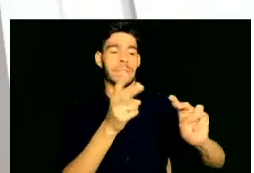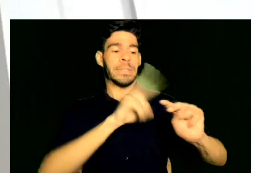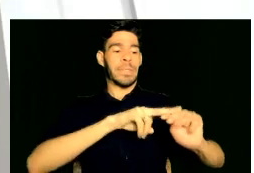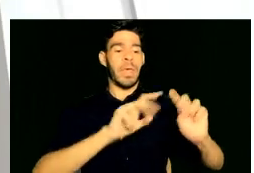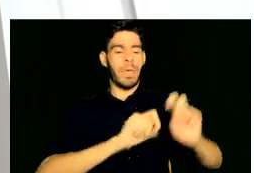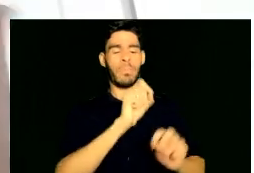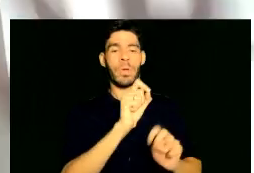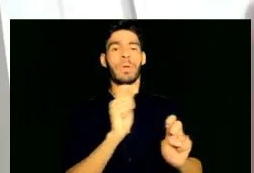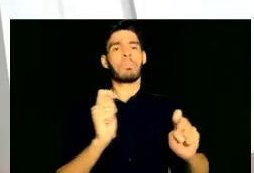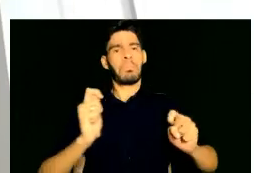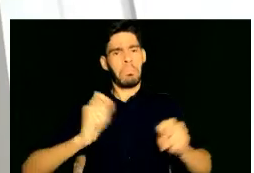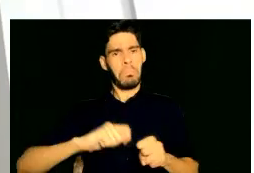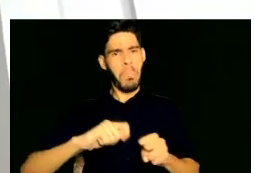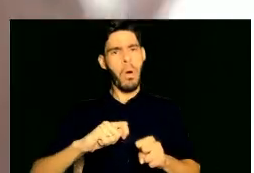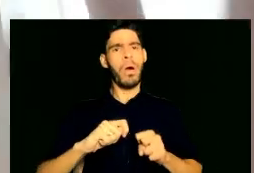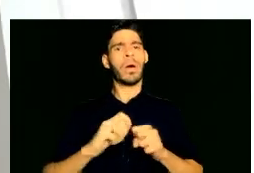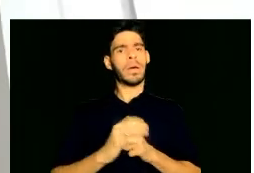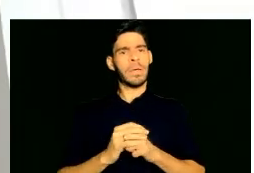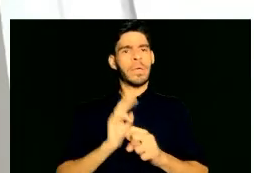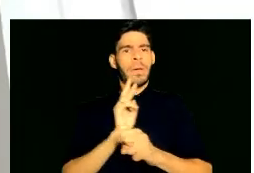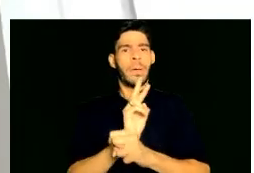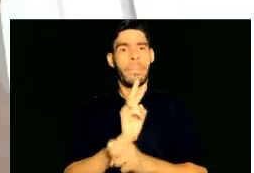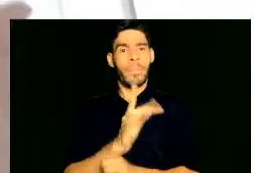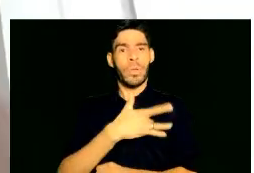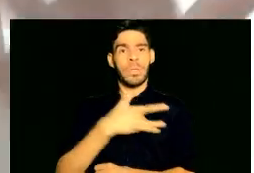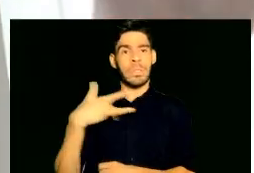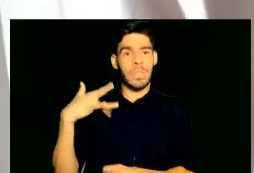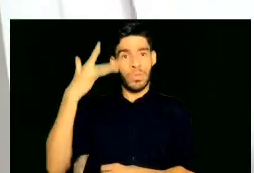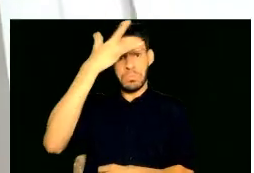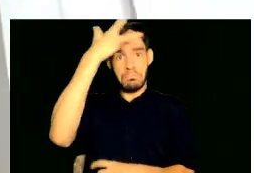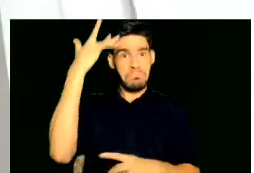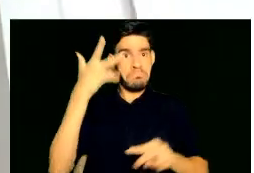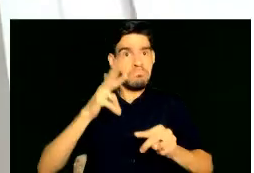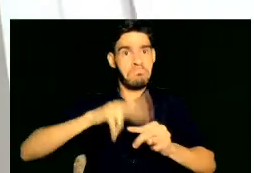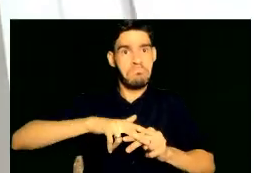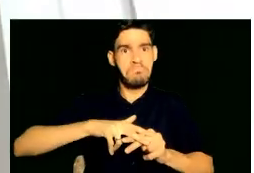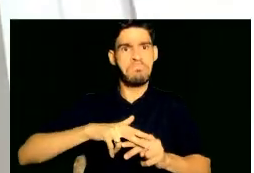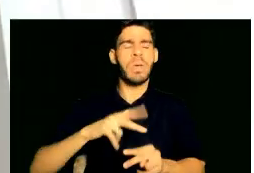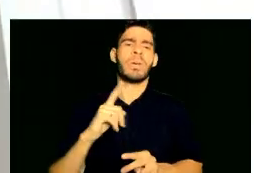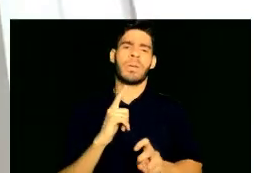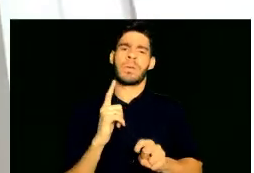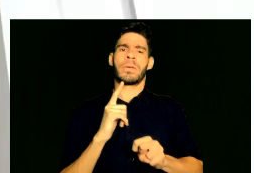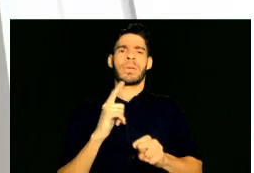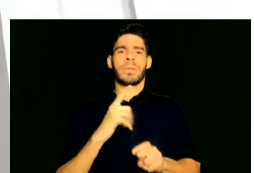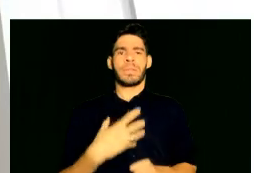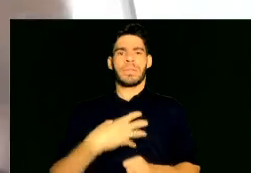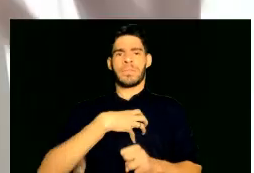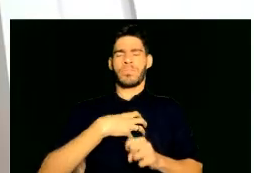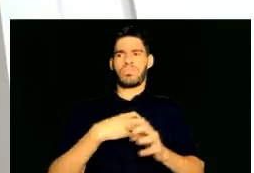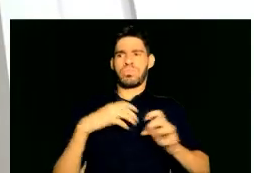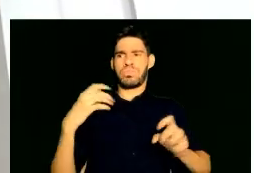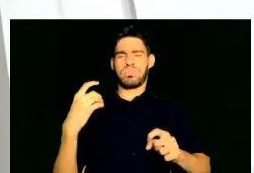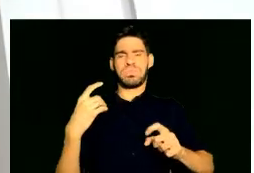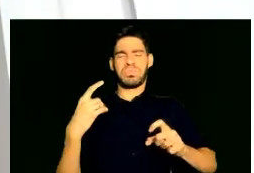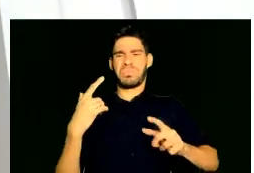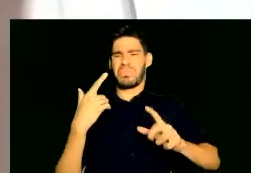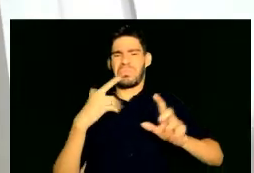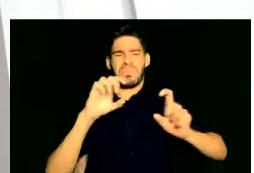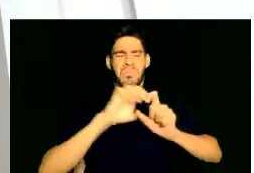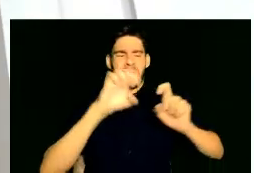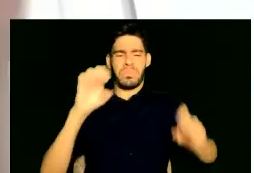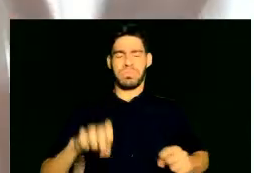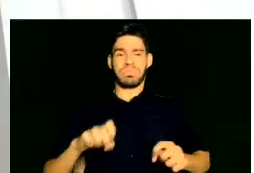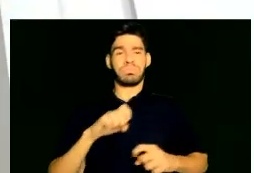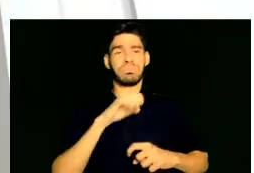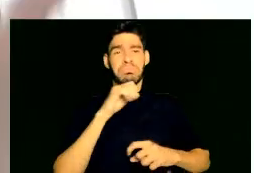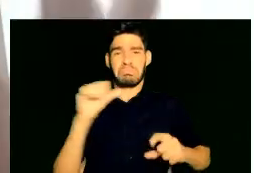sistema prisional seria, então, suficiente para proteger a saúde da pessoa presa, apesar da situação de completa